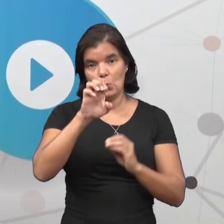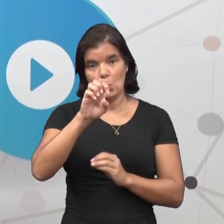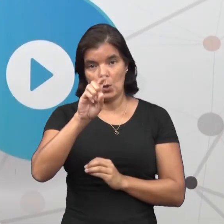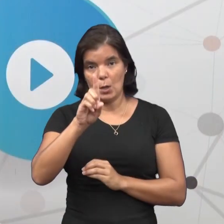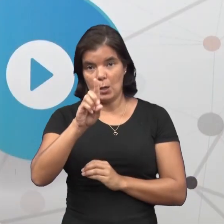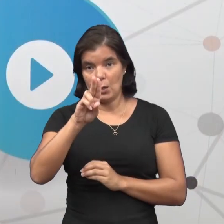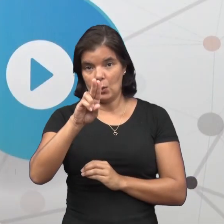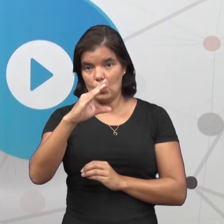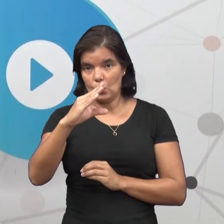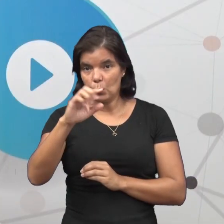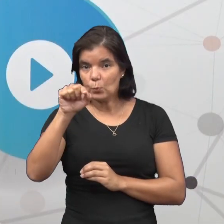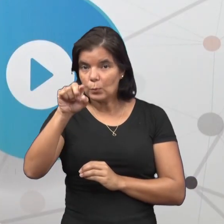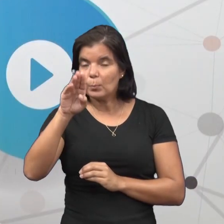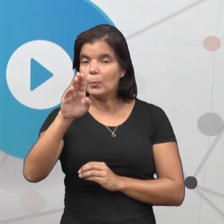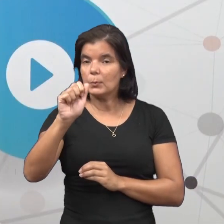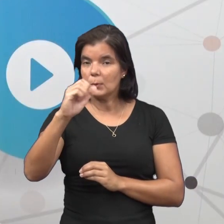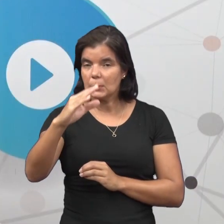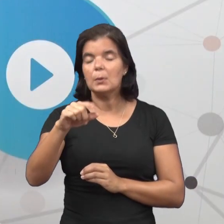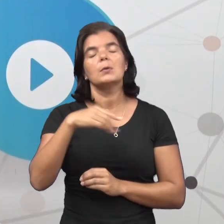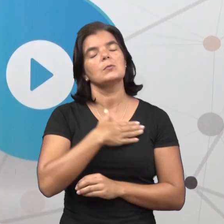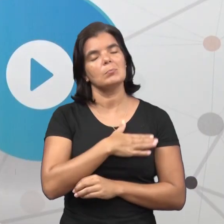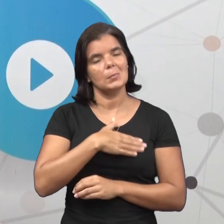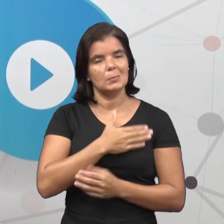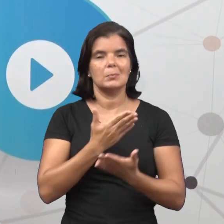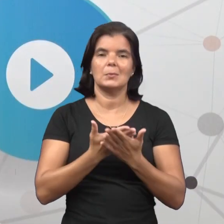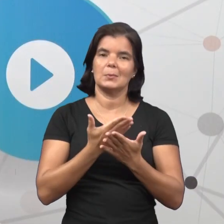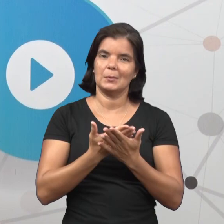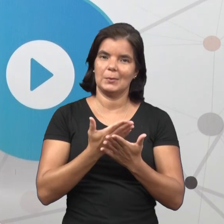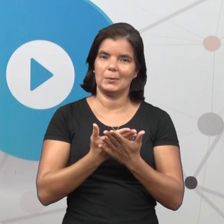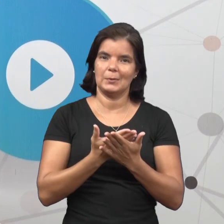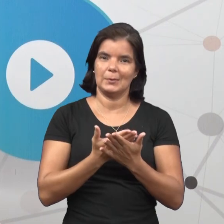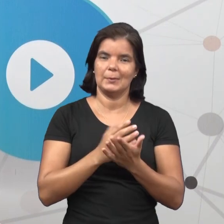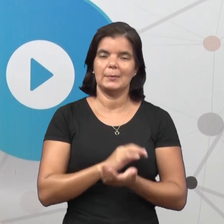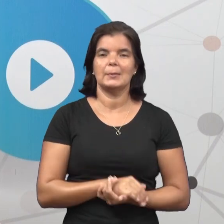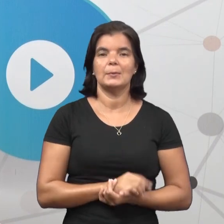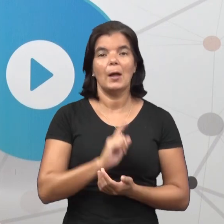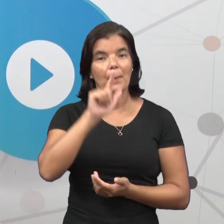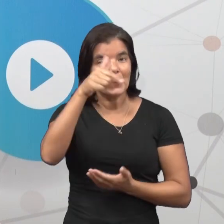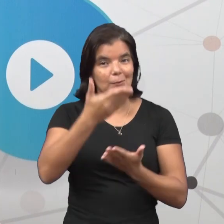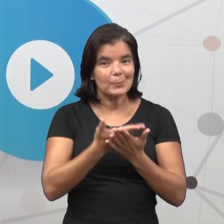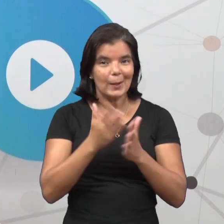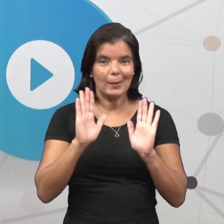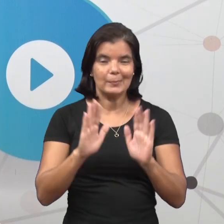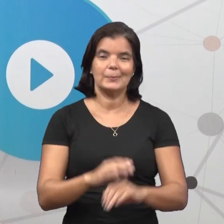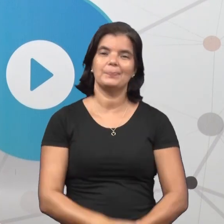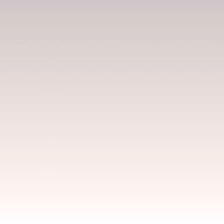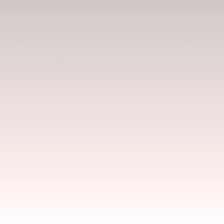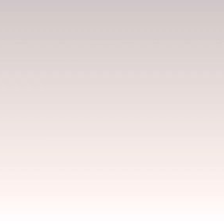disponível para vocês. Eu espero que vocês tenham gostado da aula e até a próxima.